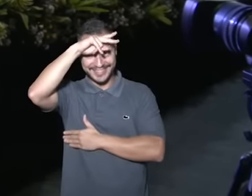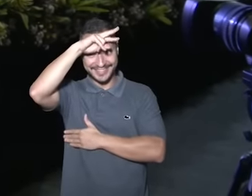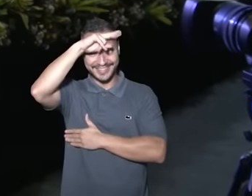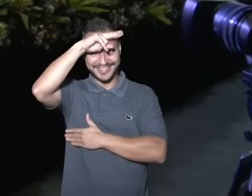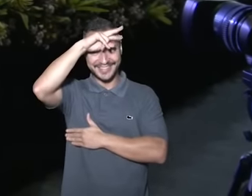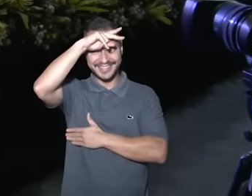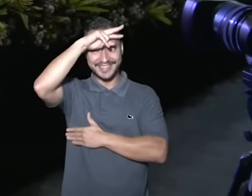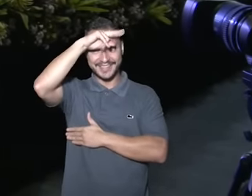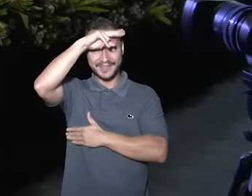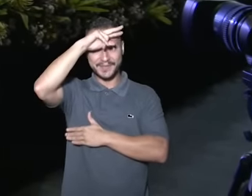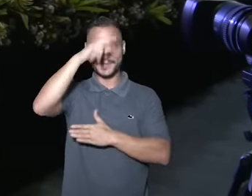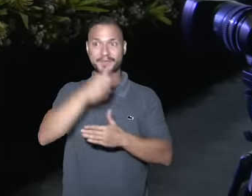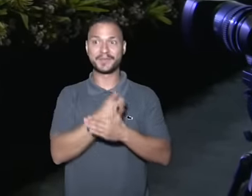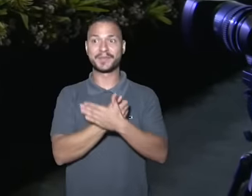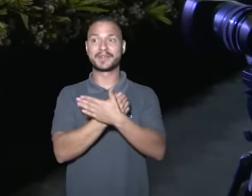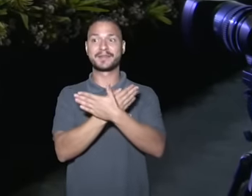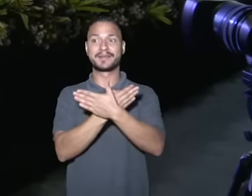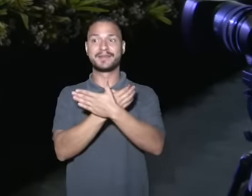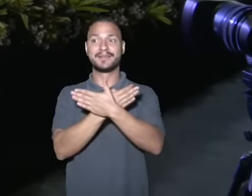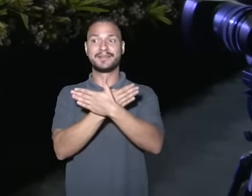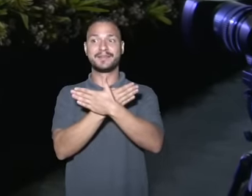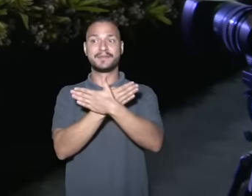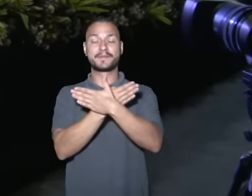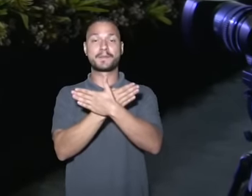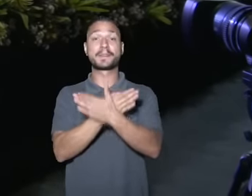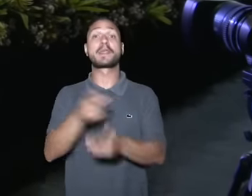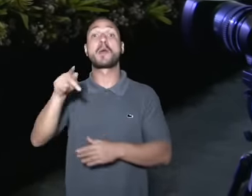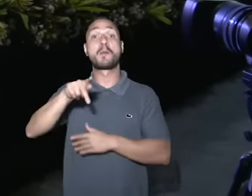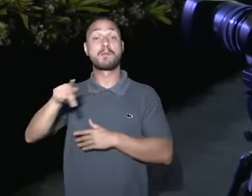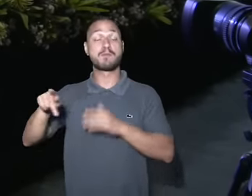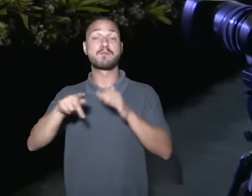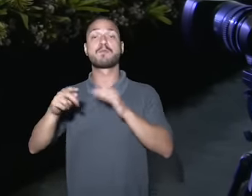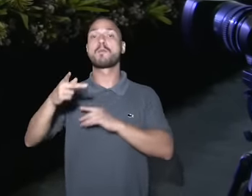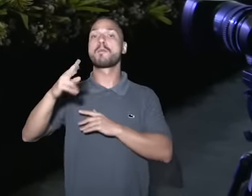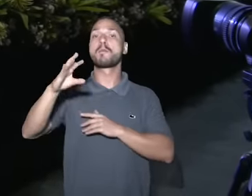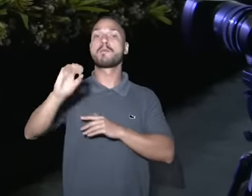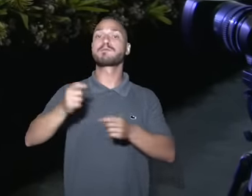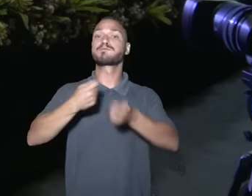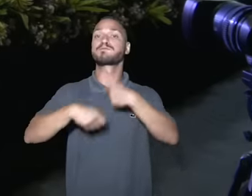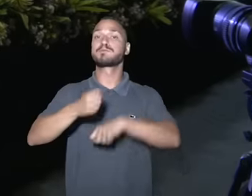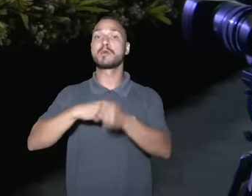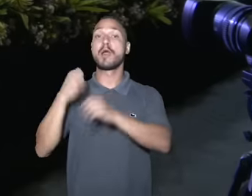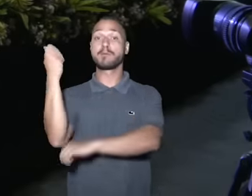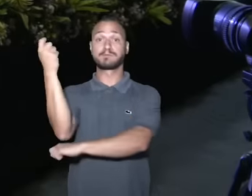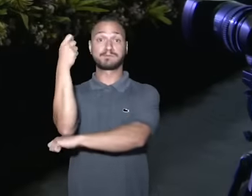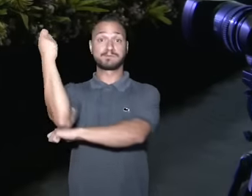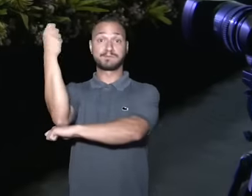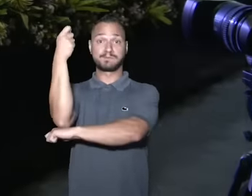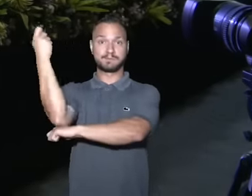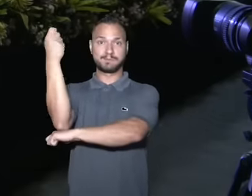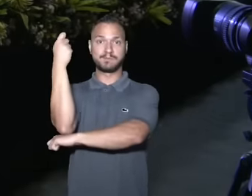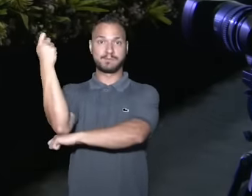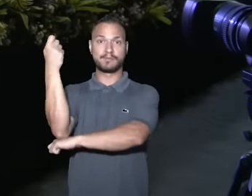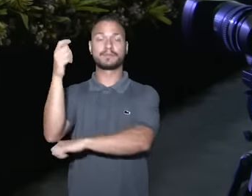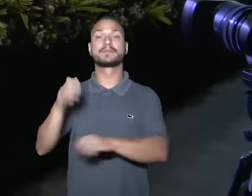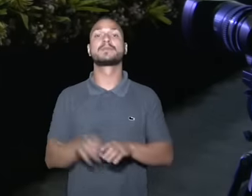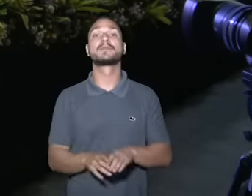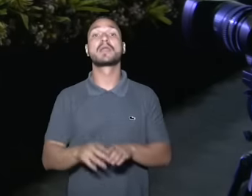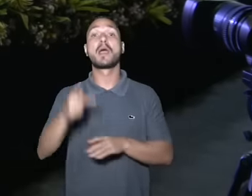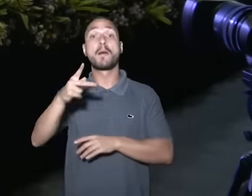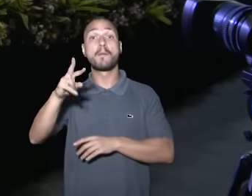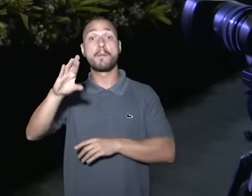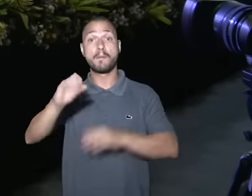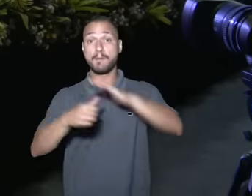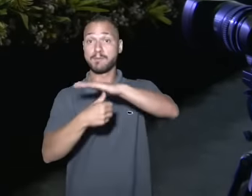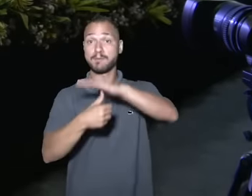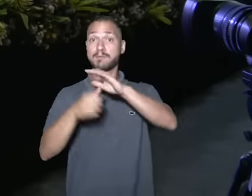Araújo Cabral. O pró-reitor de administração, professor Tassiano Oliveira da Silva. A pró-reitora